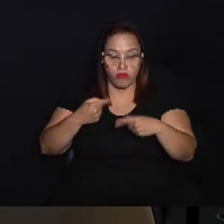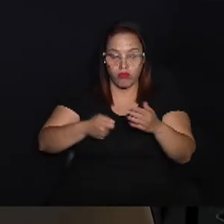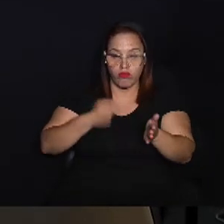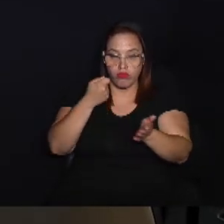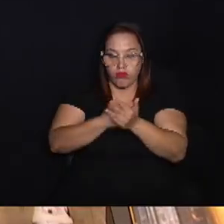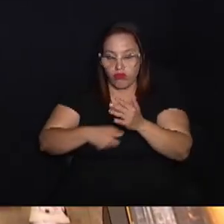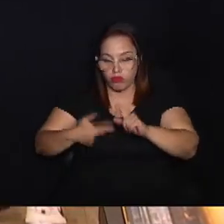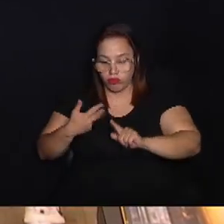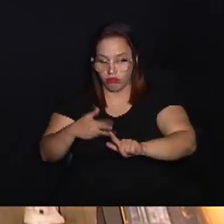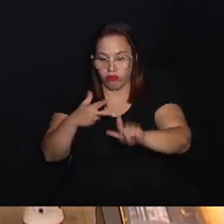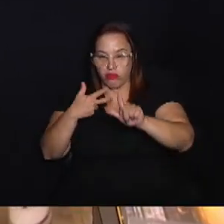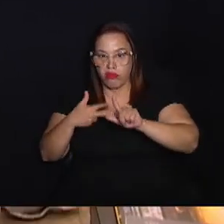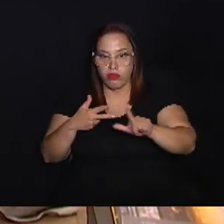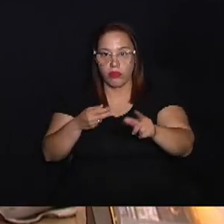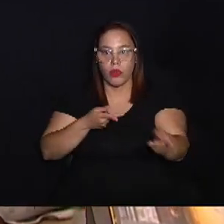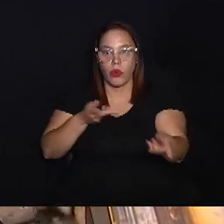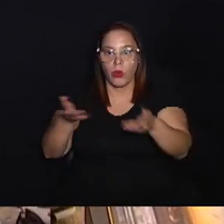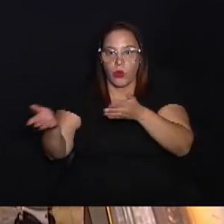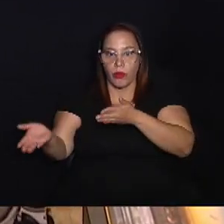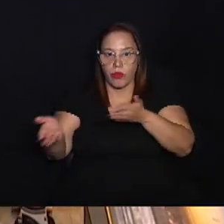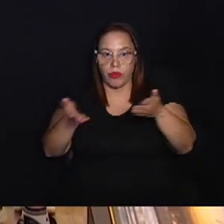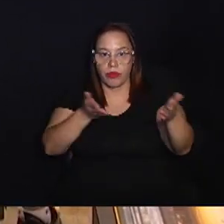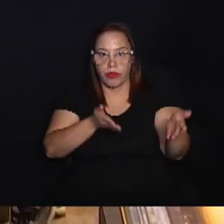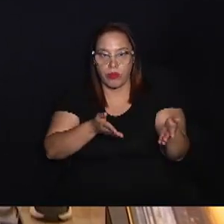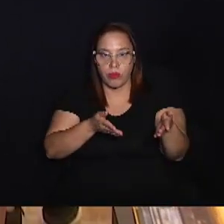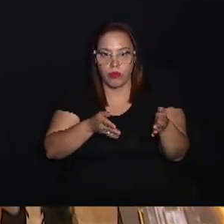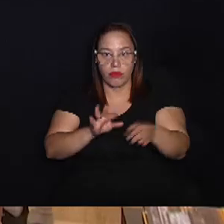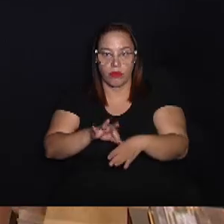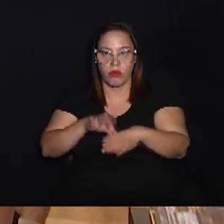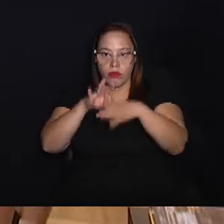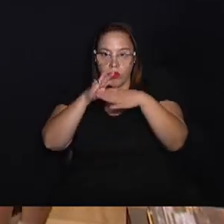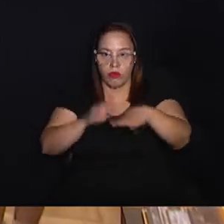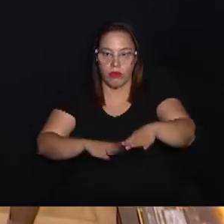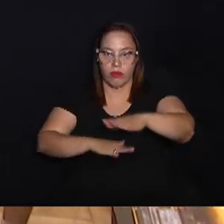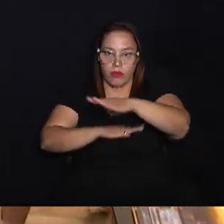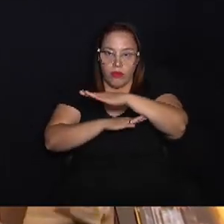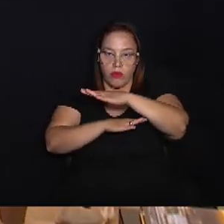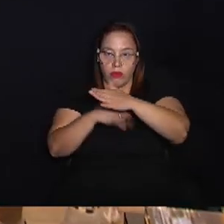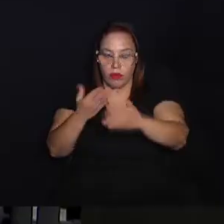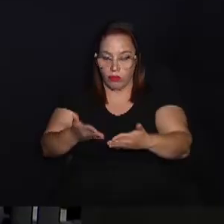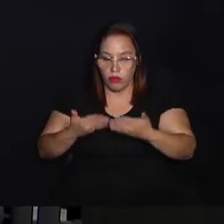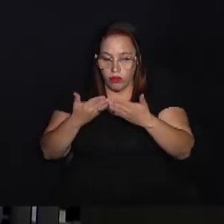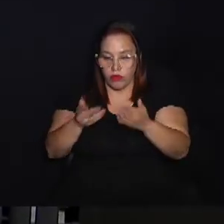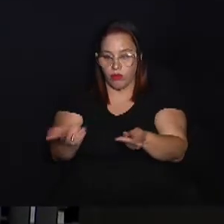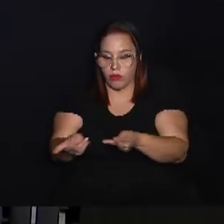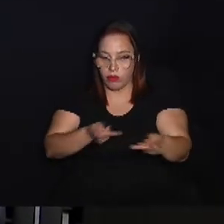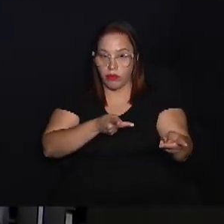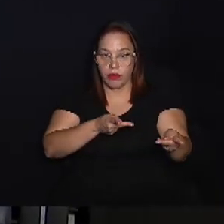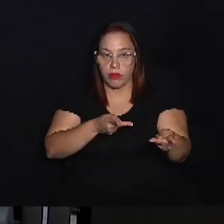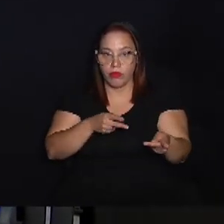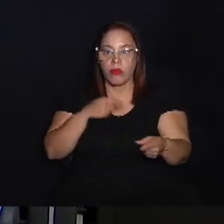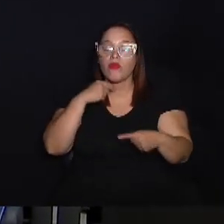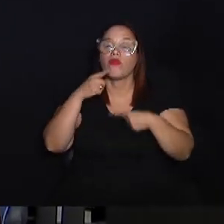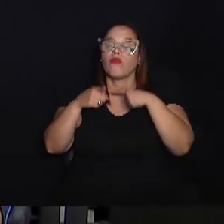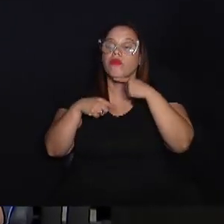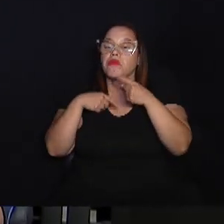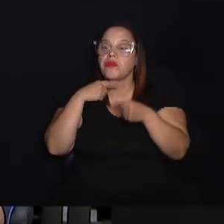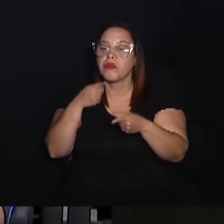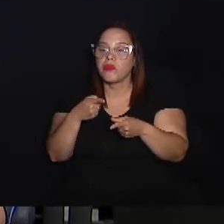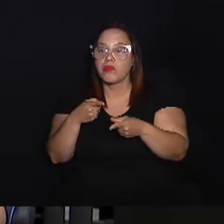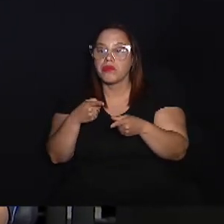do Legislativo e percorrer as dependências físicas da Câmara, permite que os visitantes tirem suas